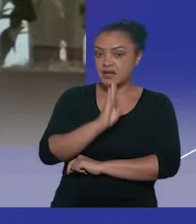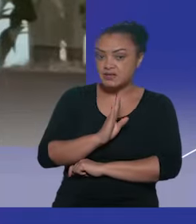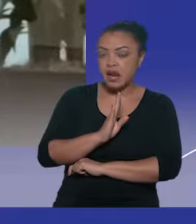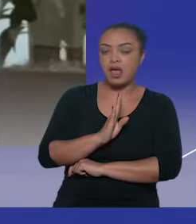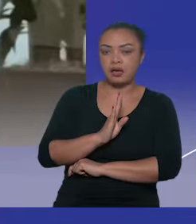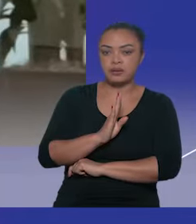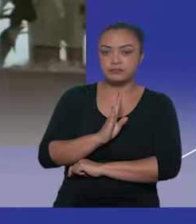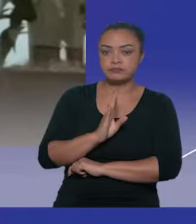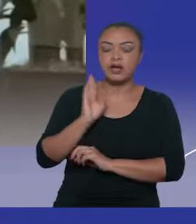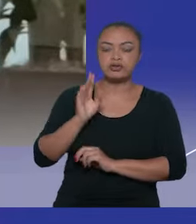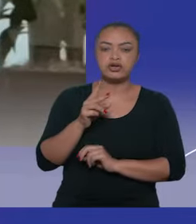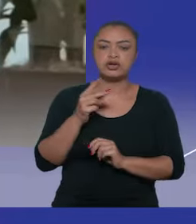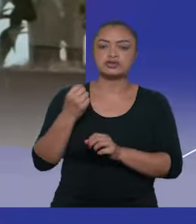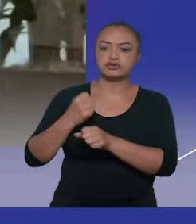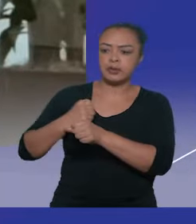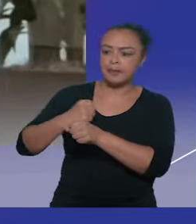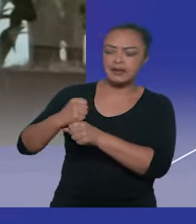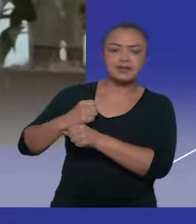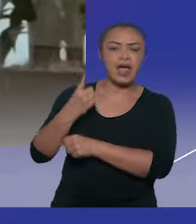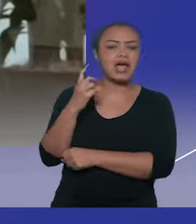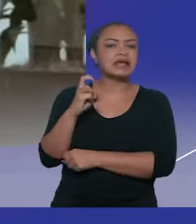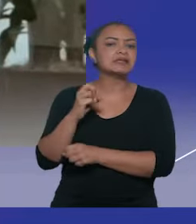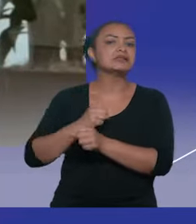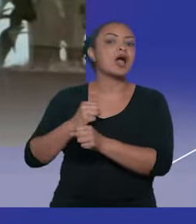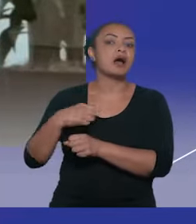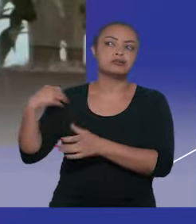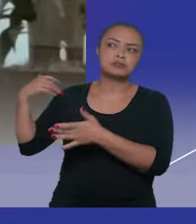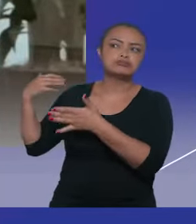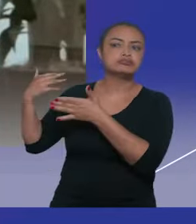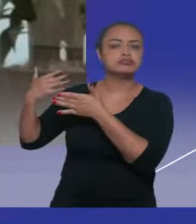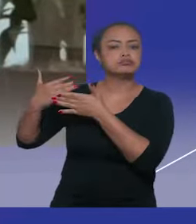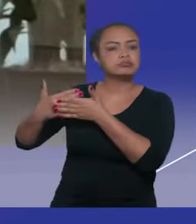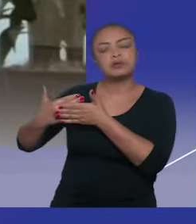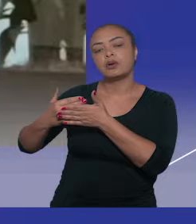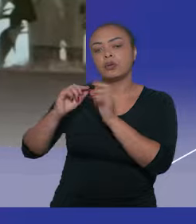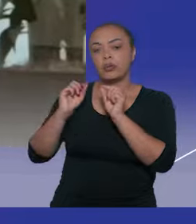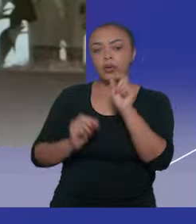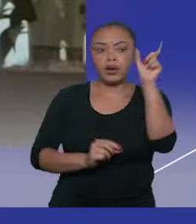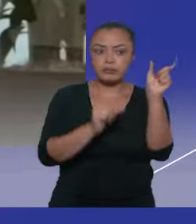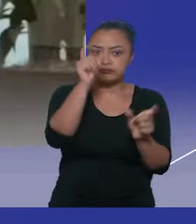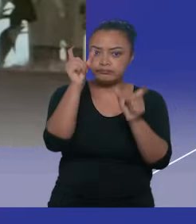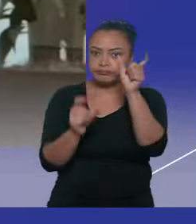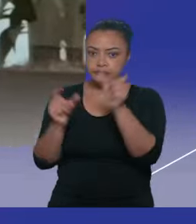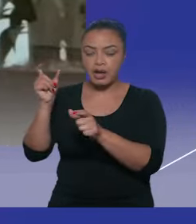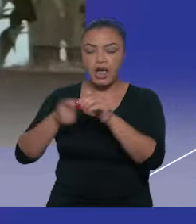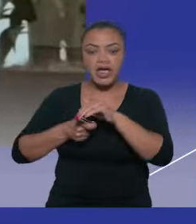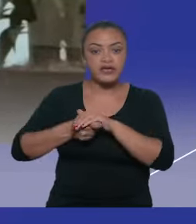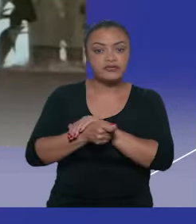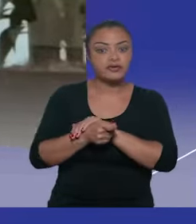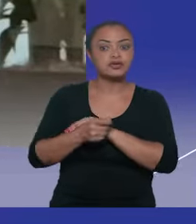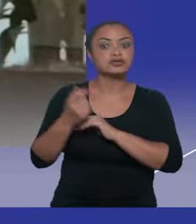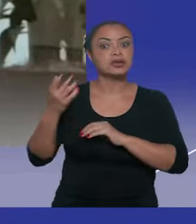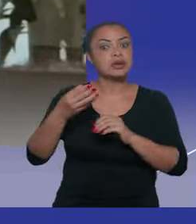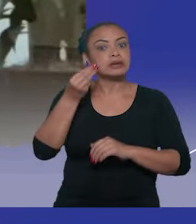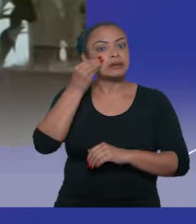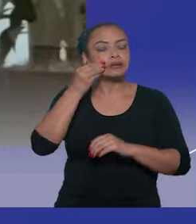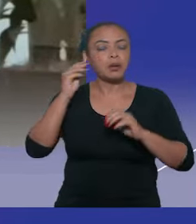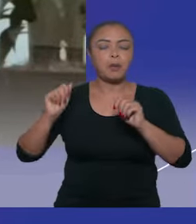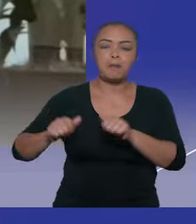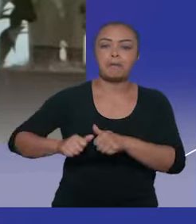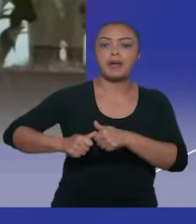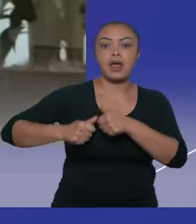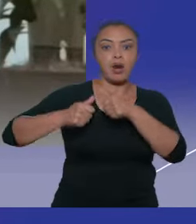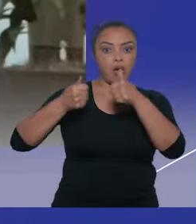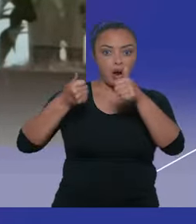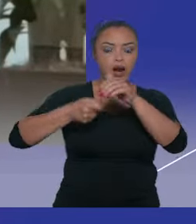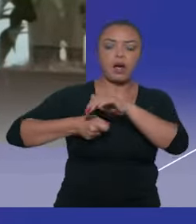brasileiro. Sim. A gente observa nos últimos 10, 12, 15 anos, o investidor brasileiro cada vez se sofisticando mais e